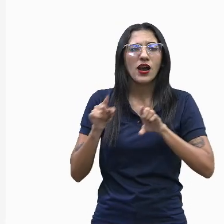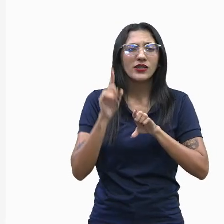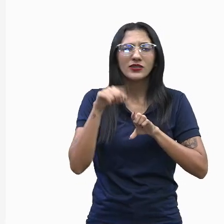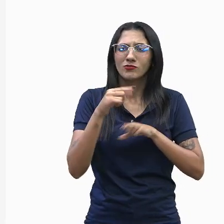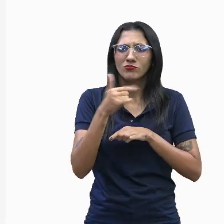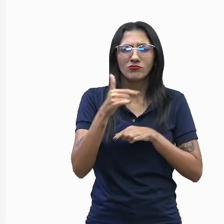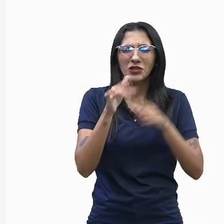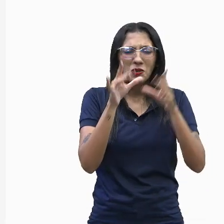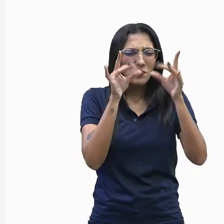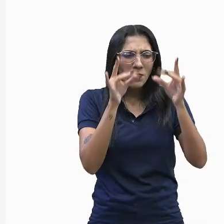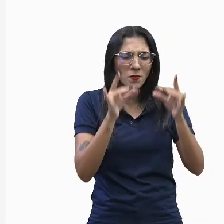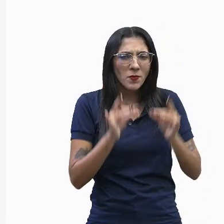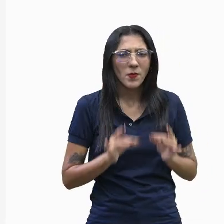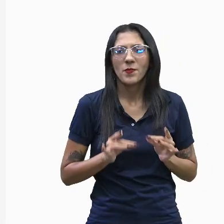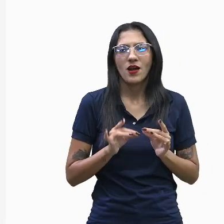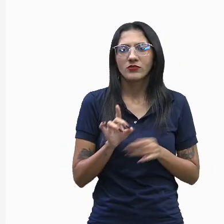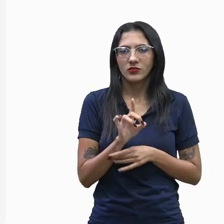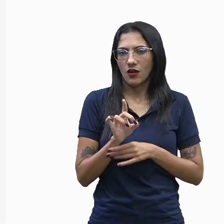nele.